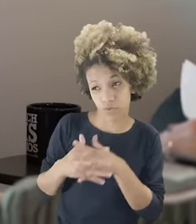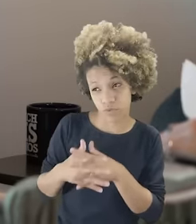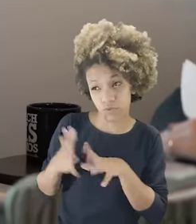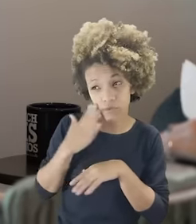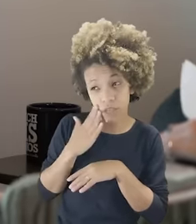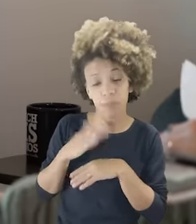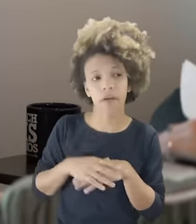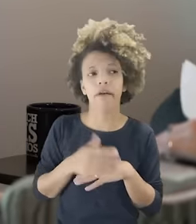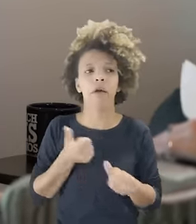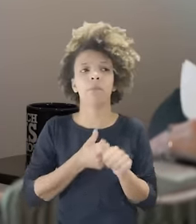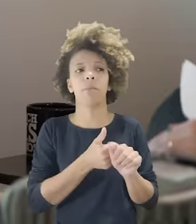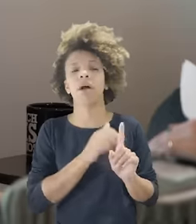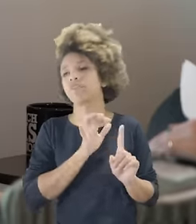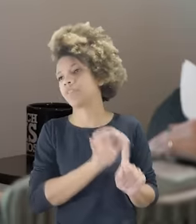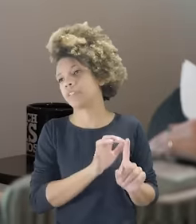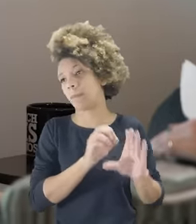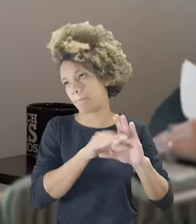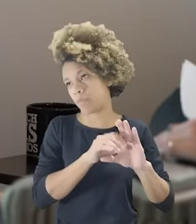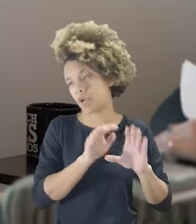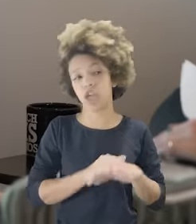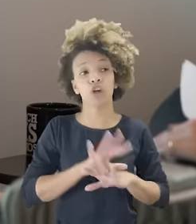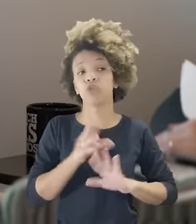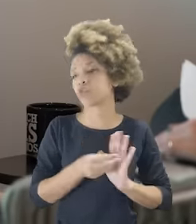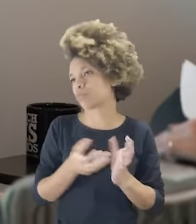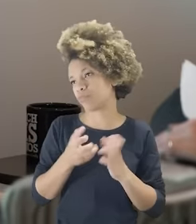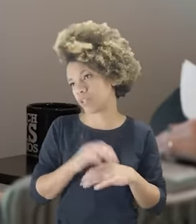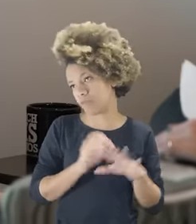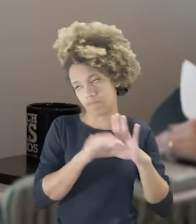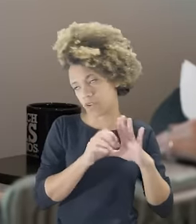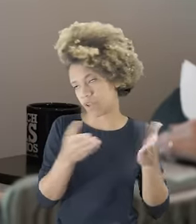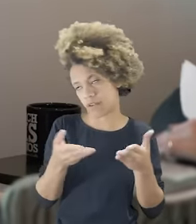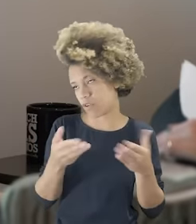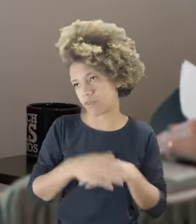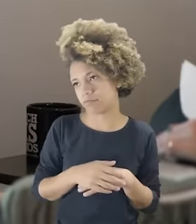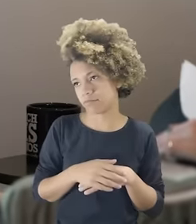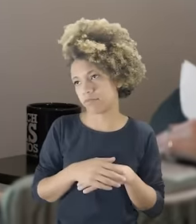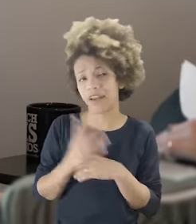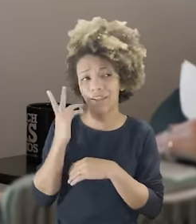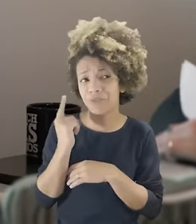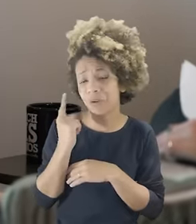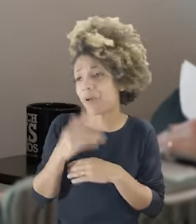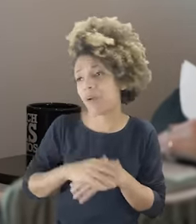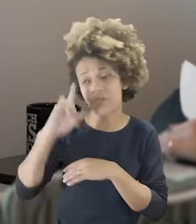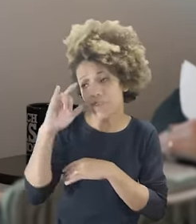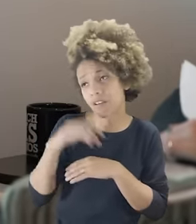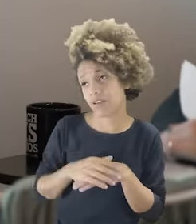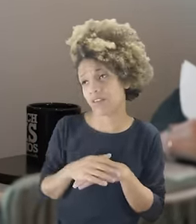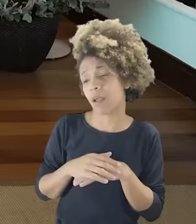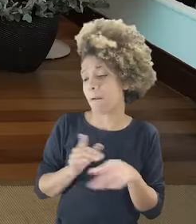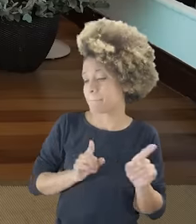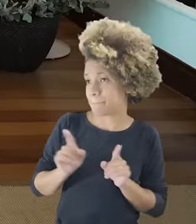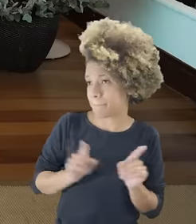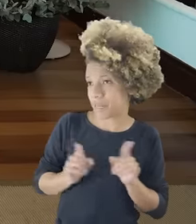Maurício Segue uma influenciadora é uma blogueira todo mundo quer ser blogueira agora as pessoas acham então é muito comum ver no teu Instagram por exemplo a tua prima